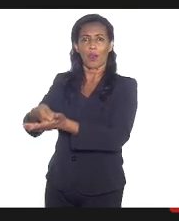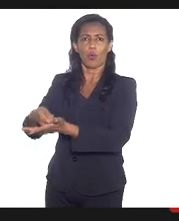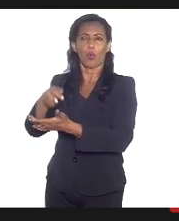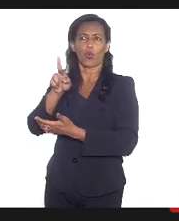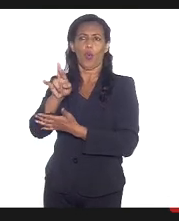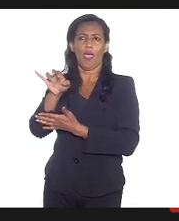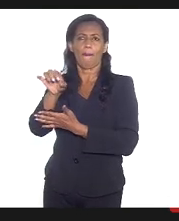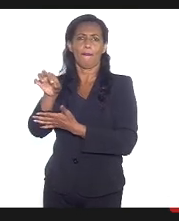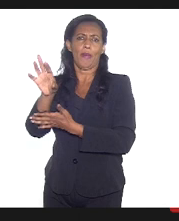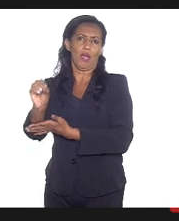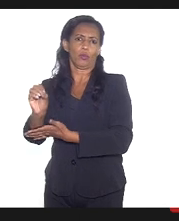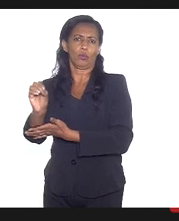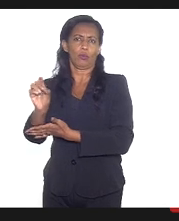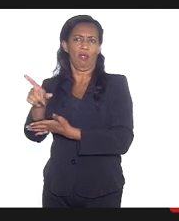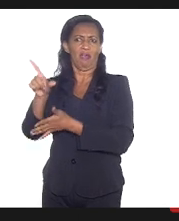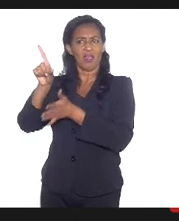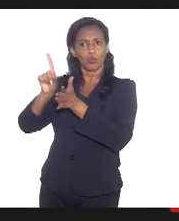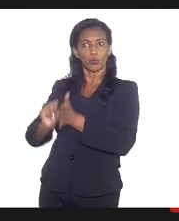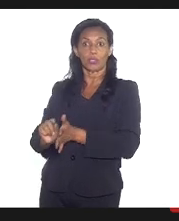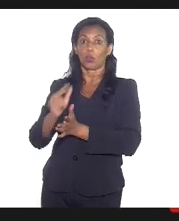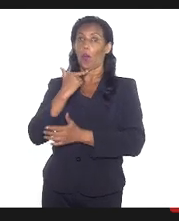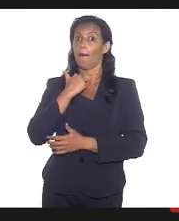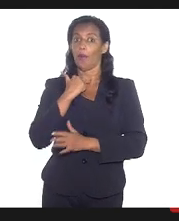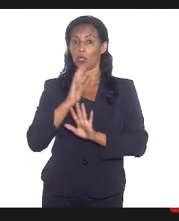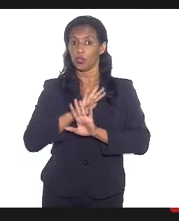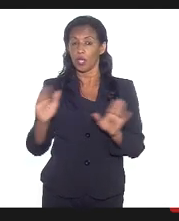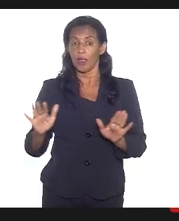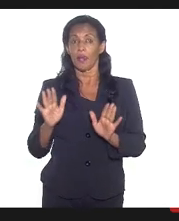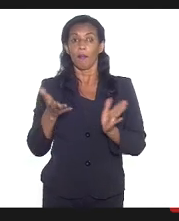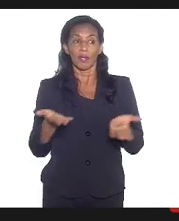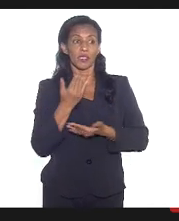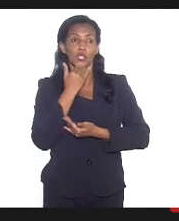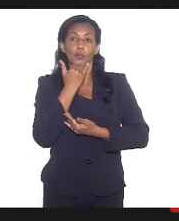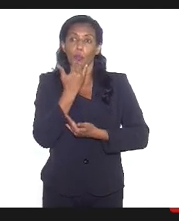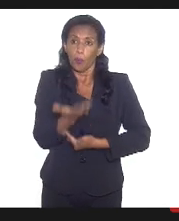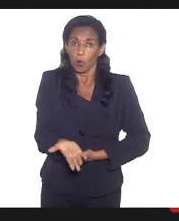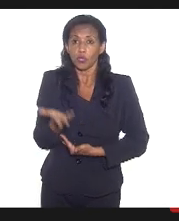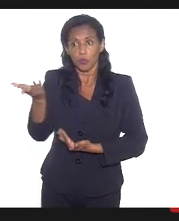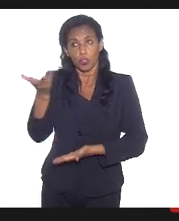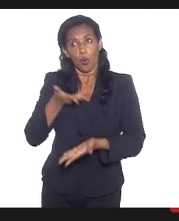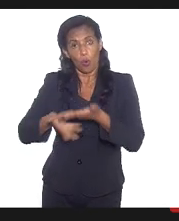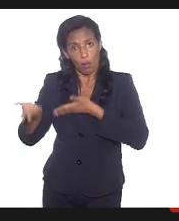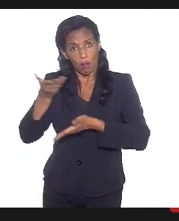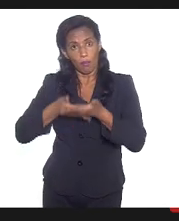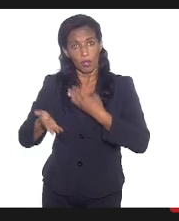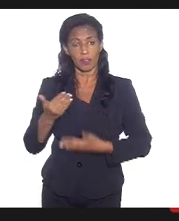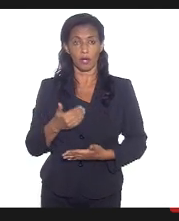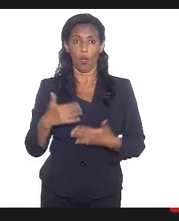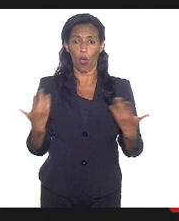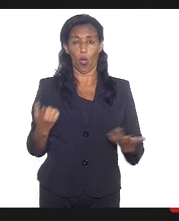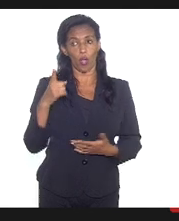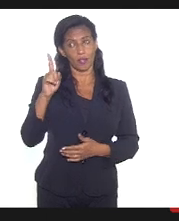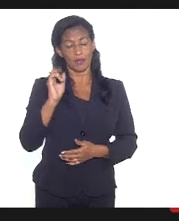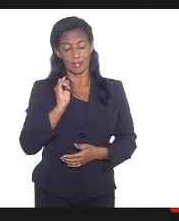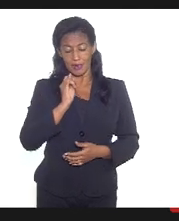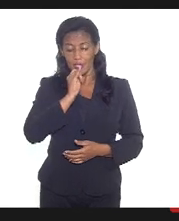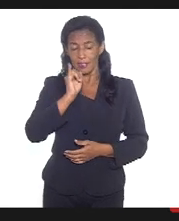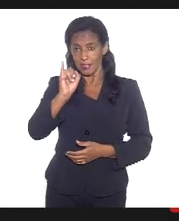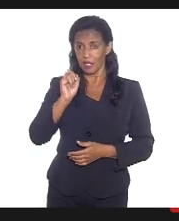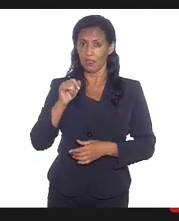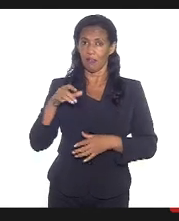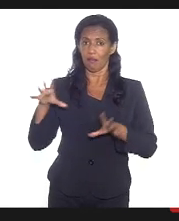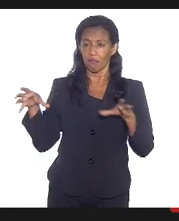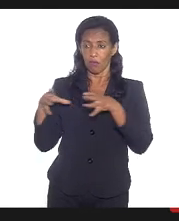Mas, para ela aderir ao repetro, talvez a gente pudesse, né, pedir delas um termo de colaboração. Olha, se você for fazer